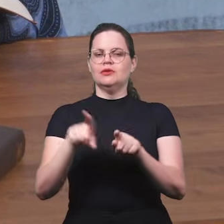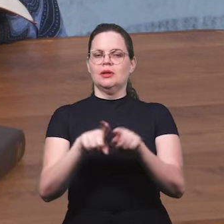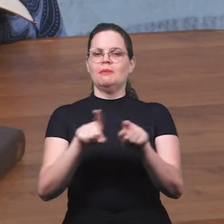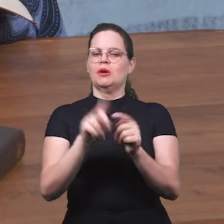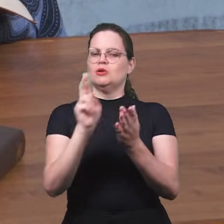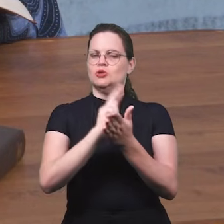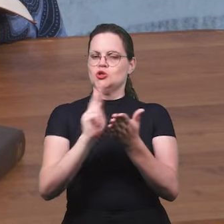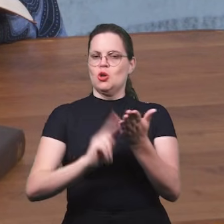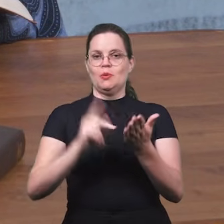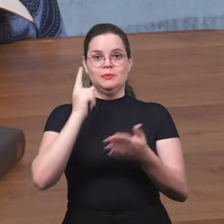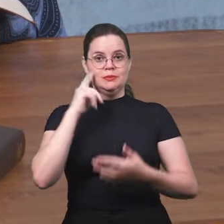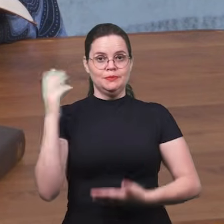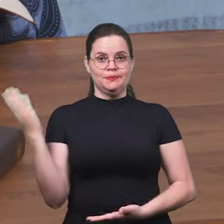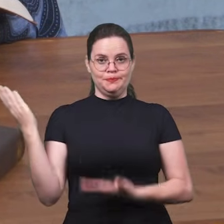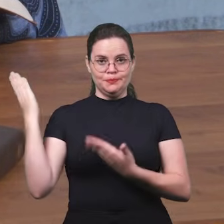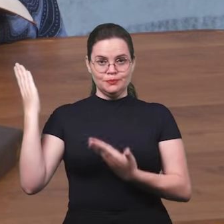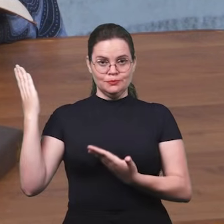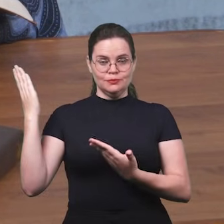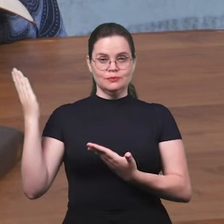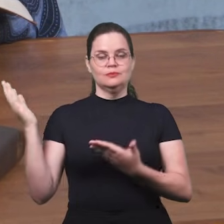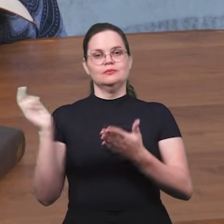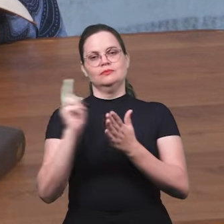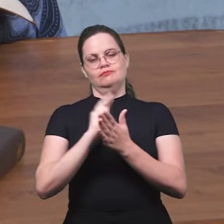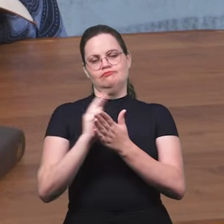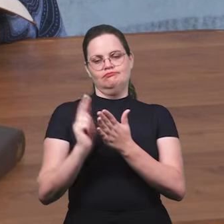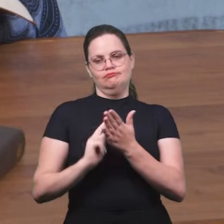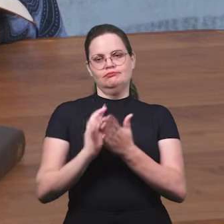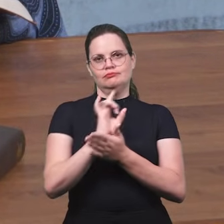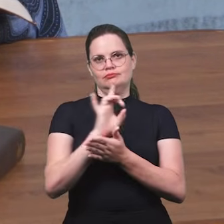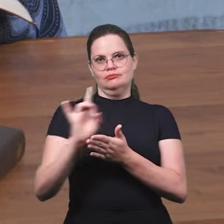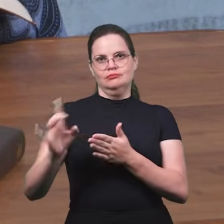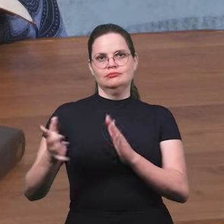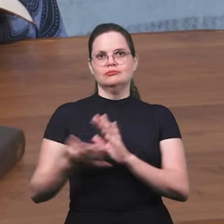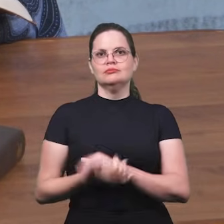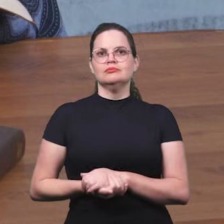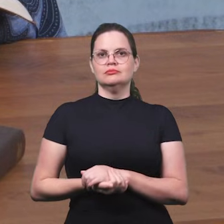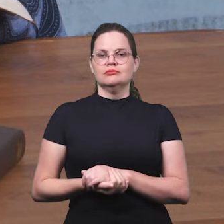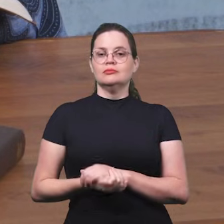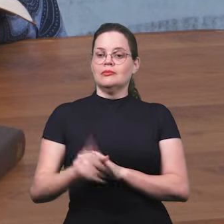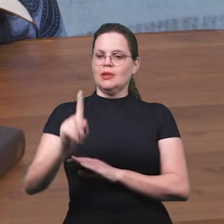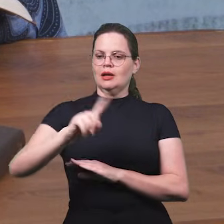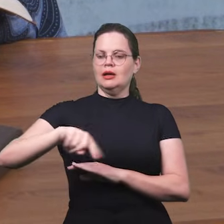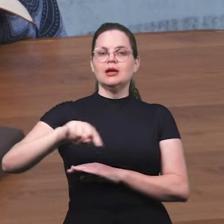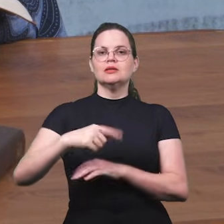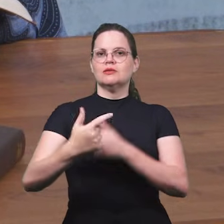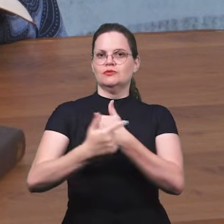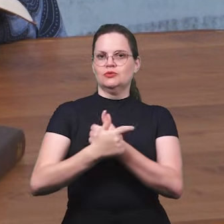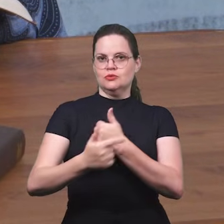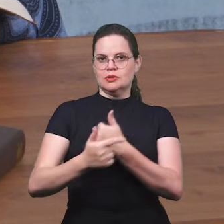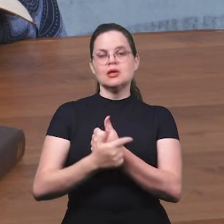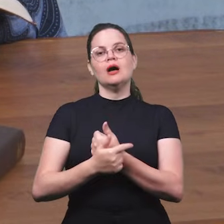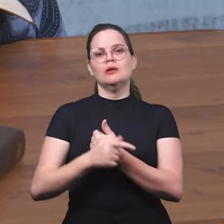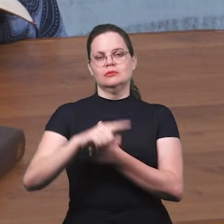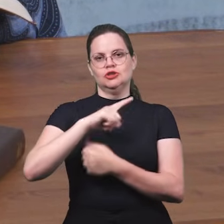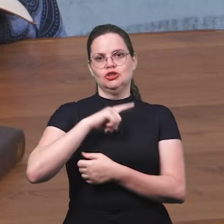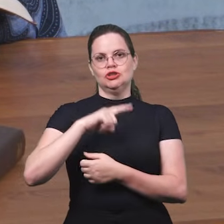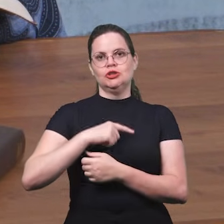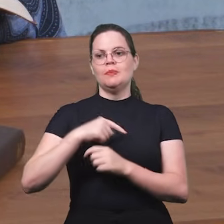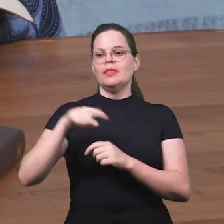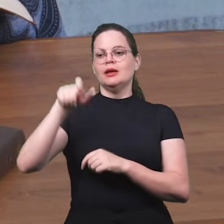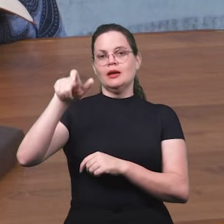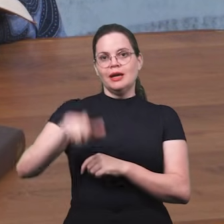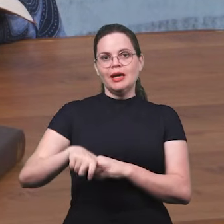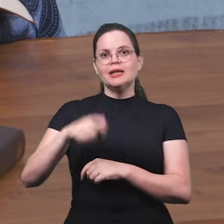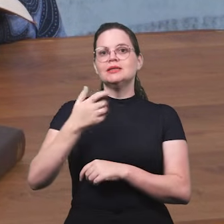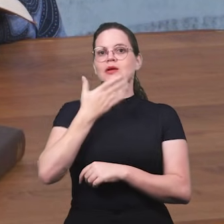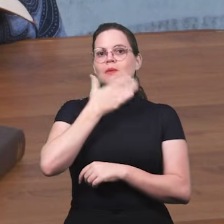e Asabias e Matitias, 6, a cargo de seu pai Gedutum, para